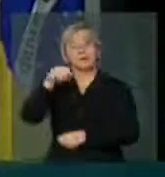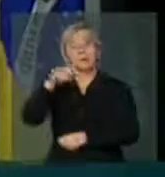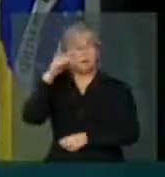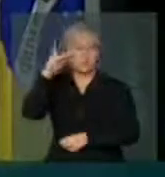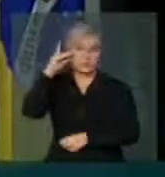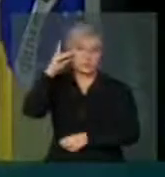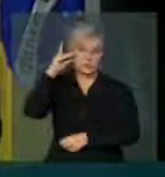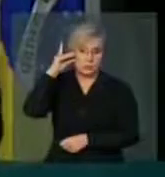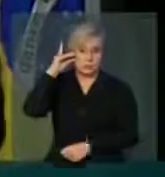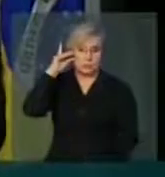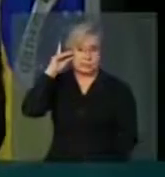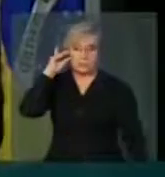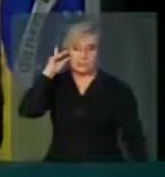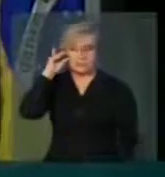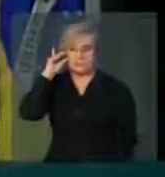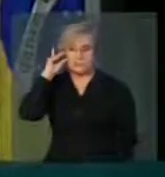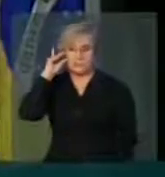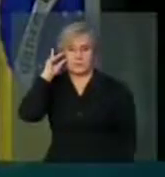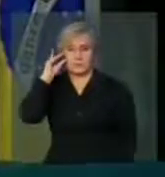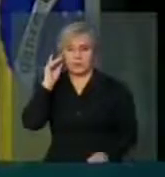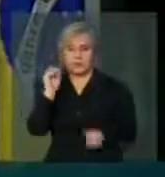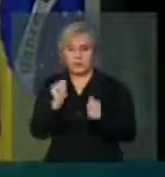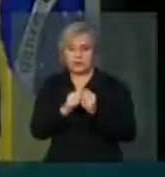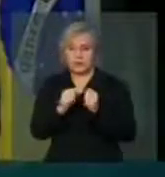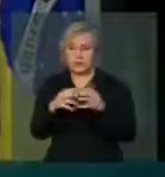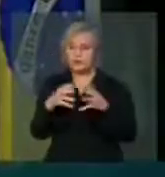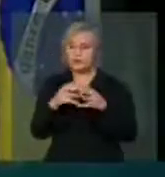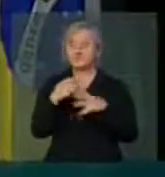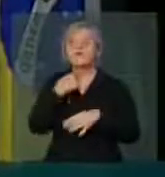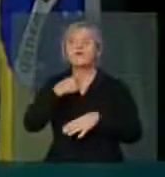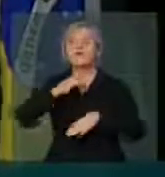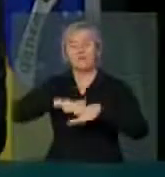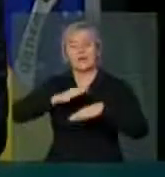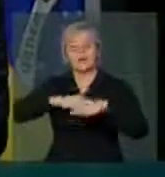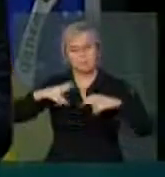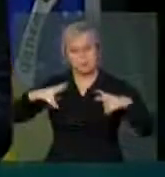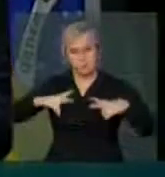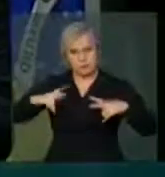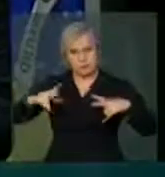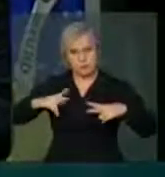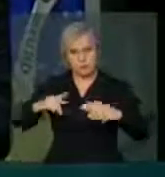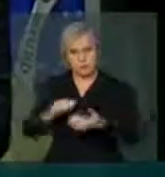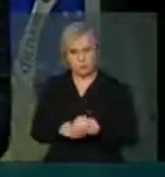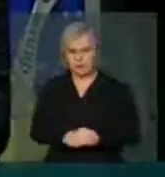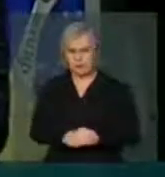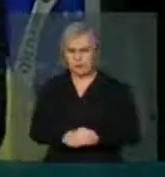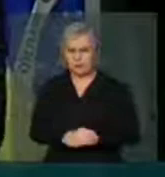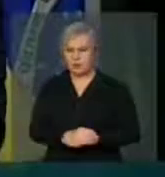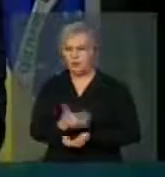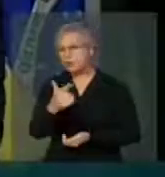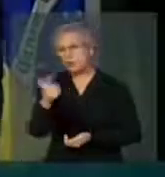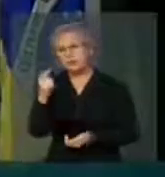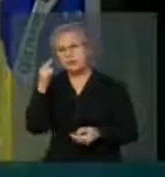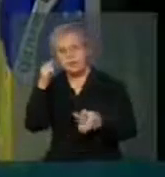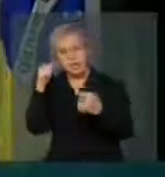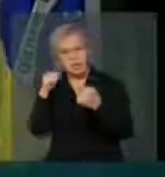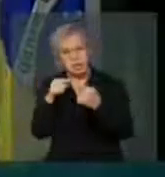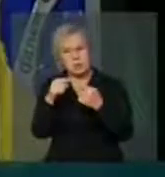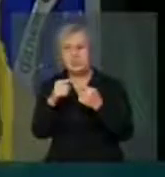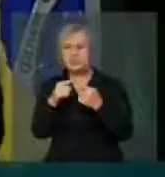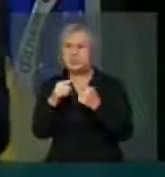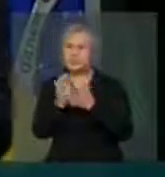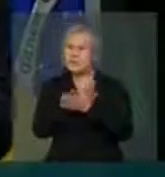Rousseff, seguindo apenas seus desejos pessoais. Não havia um só motivo, nem um crédito, nem um